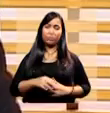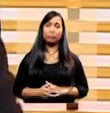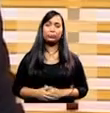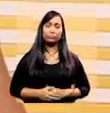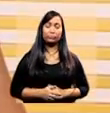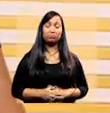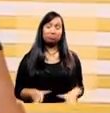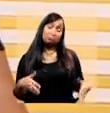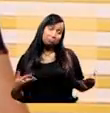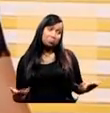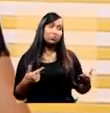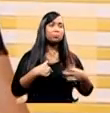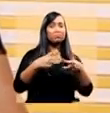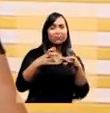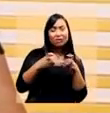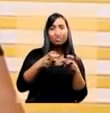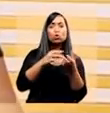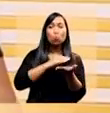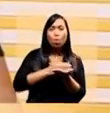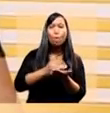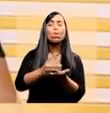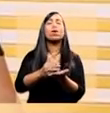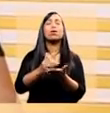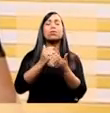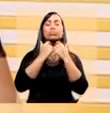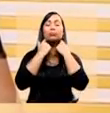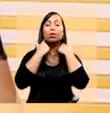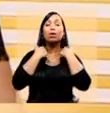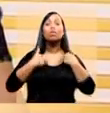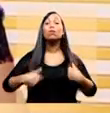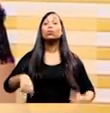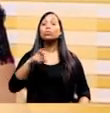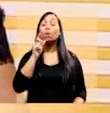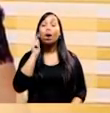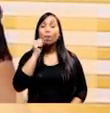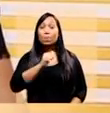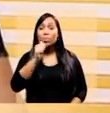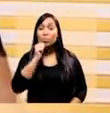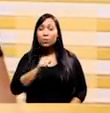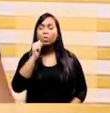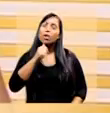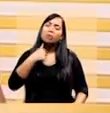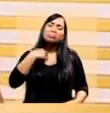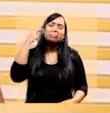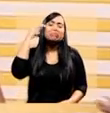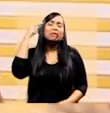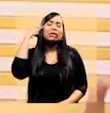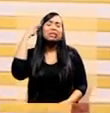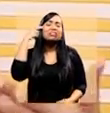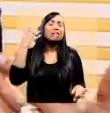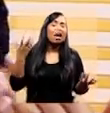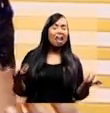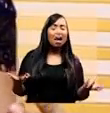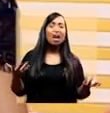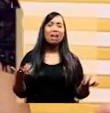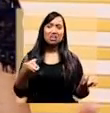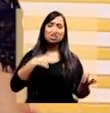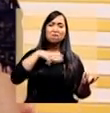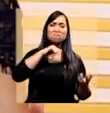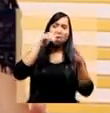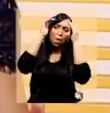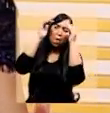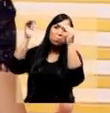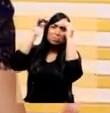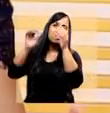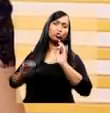disso? Eu vejo que começa no princípio, quando a mulher acredita-se que ela foi criada para